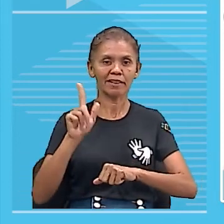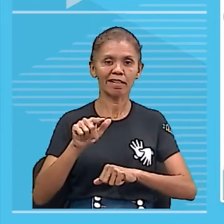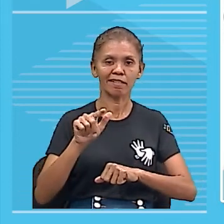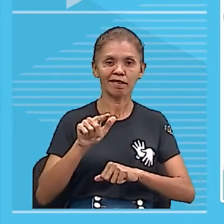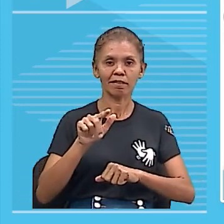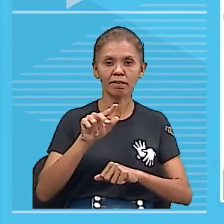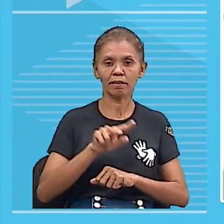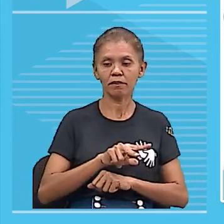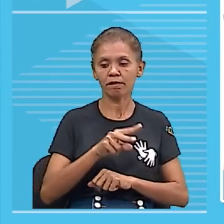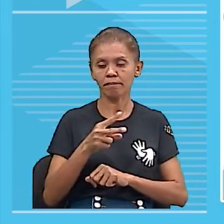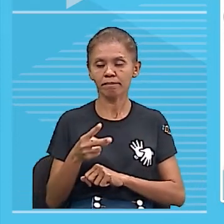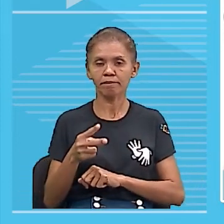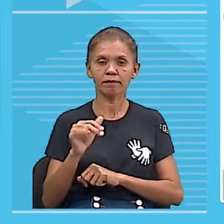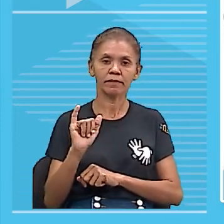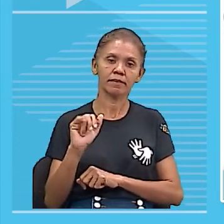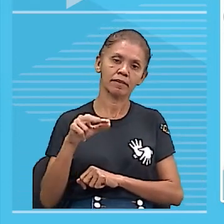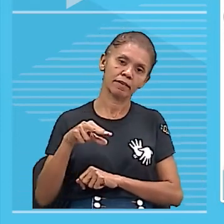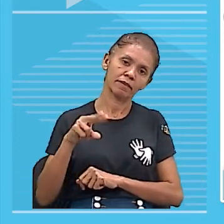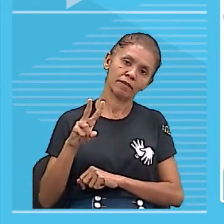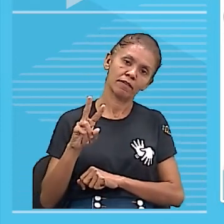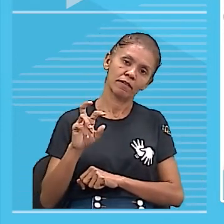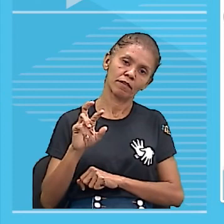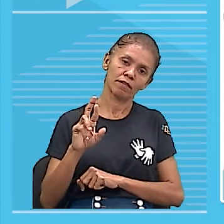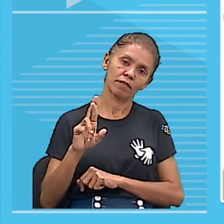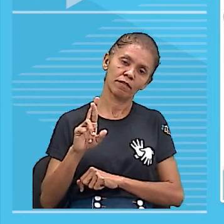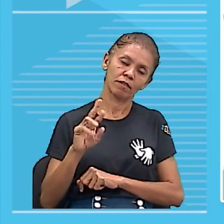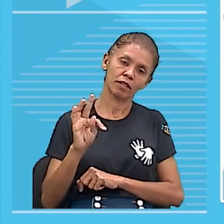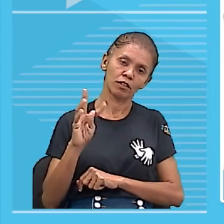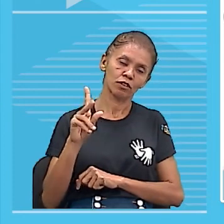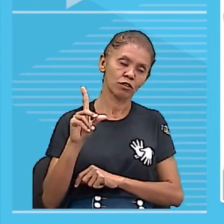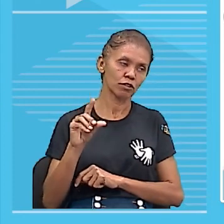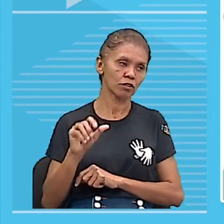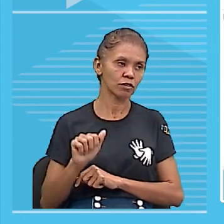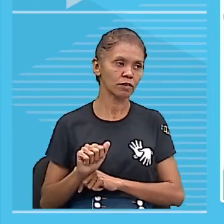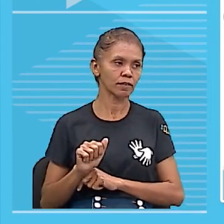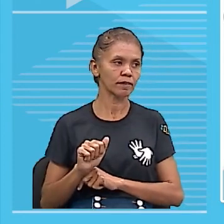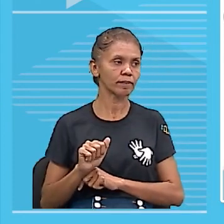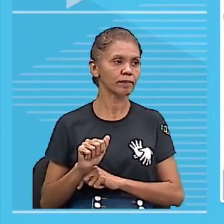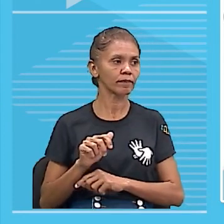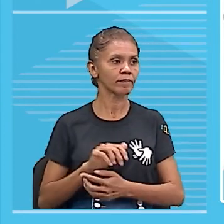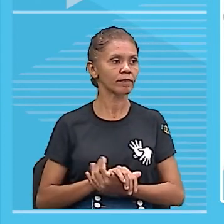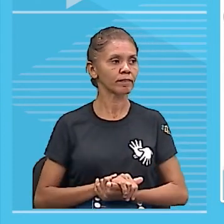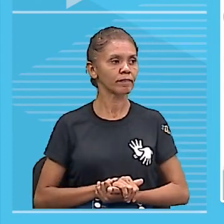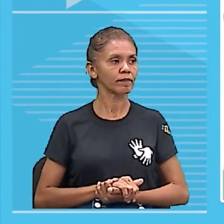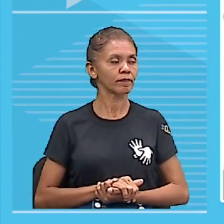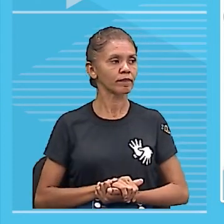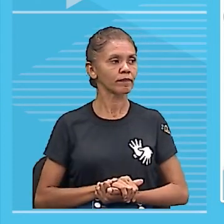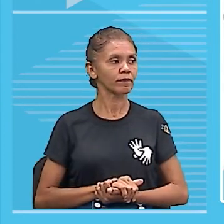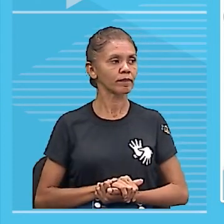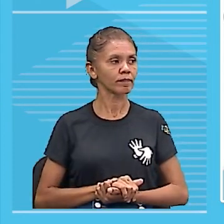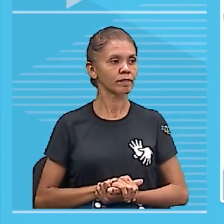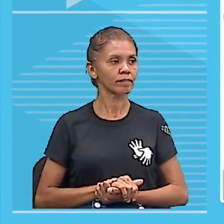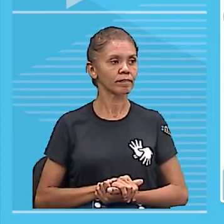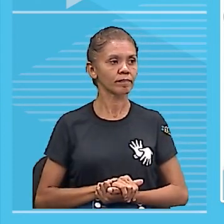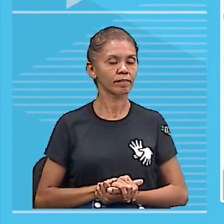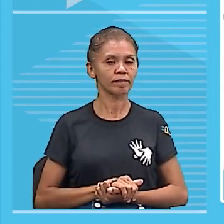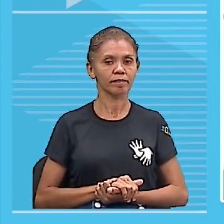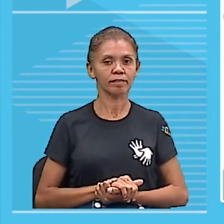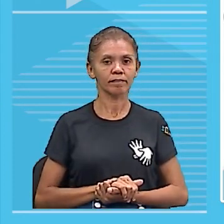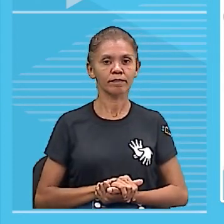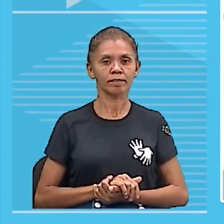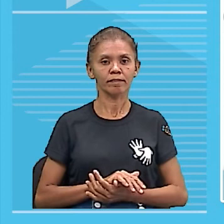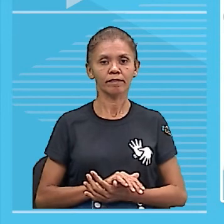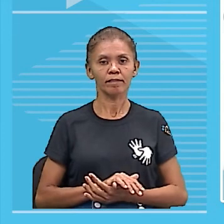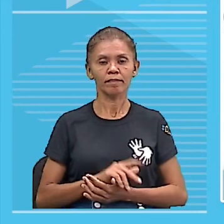invertida E aí o OK mas eu vou simplificar para